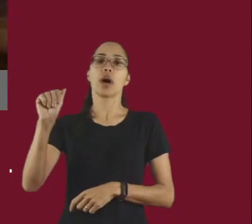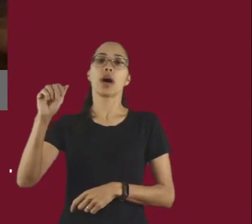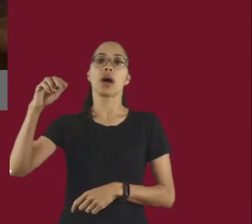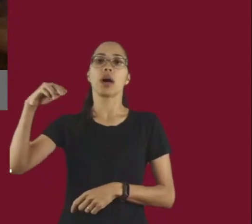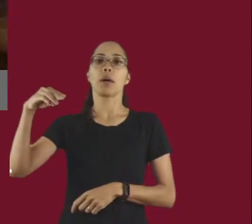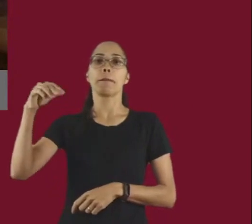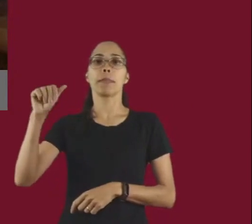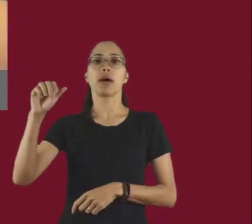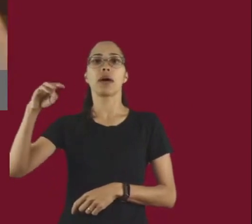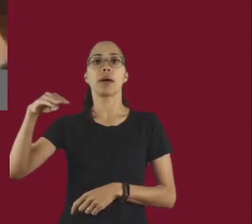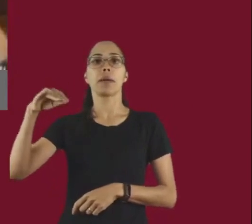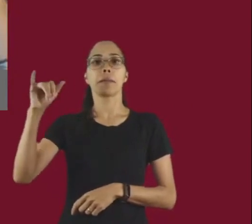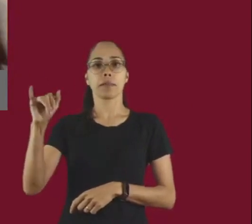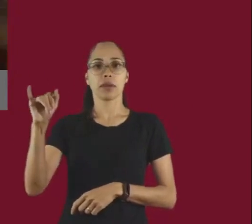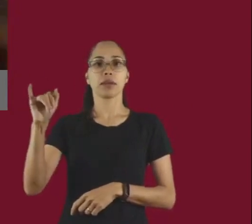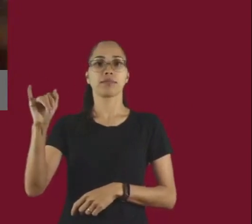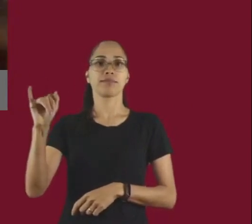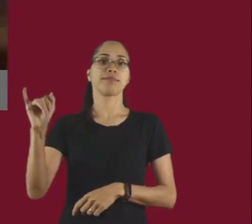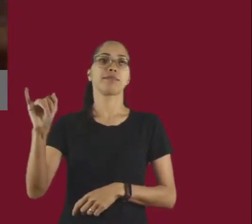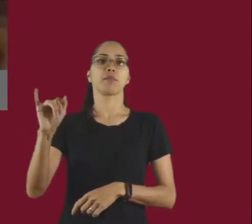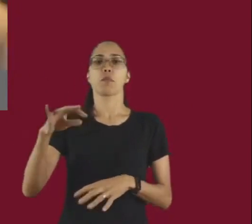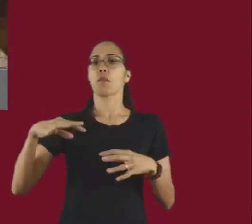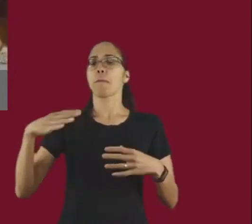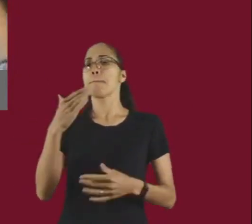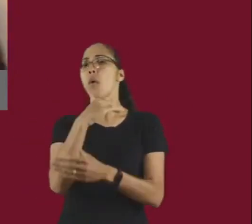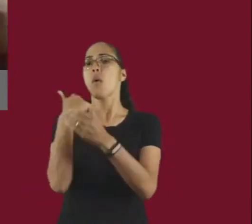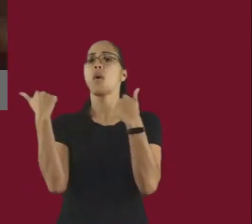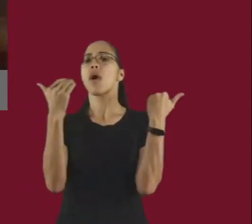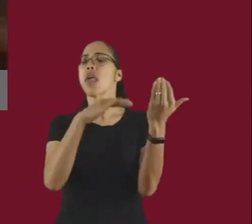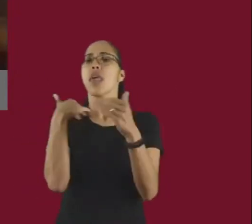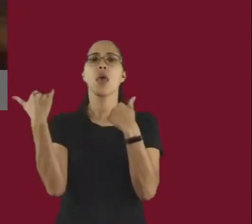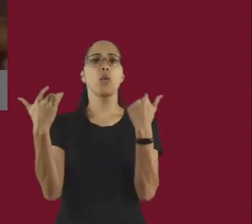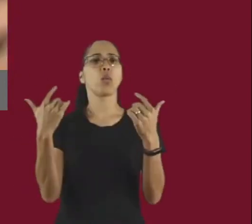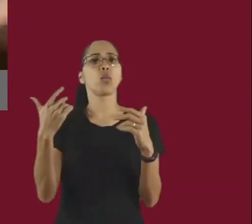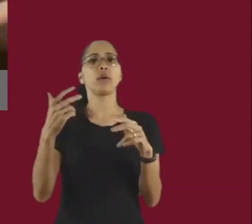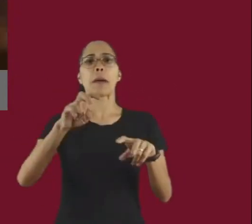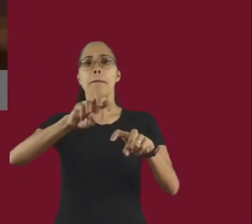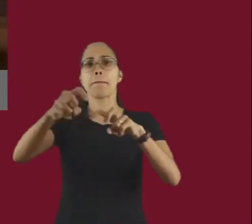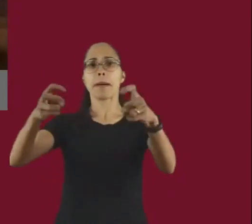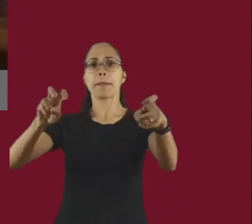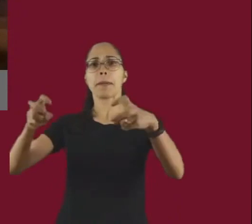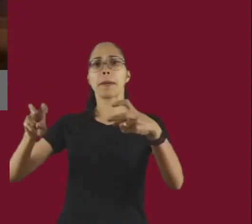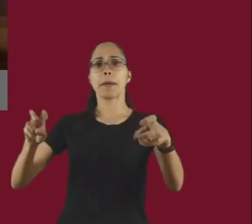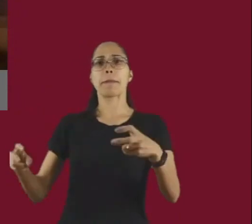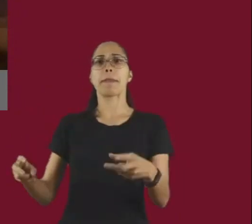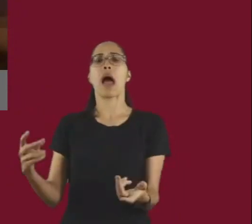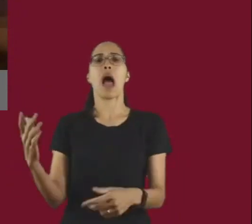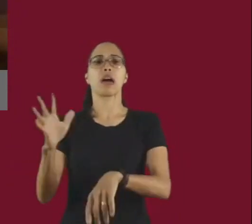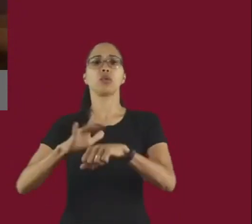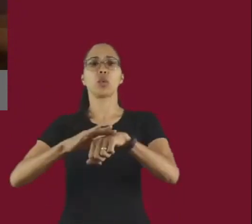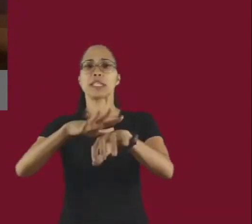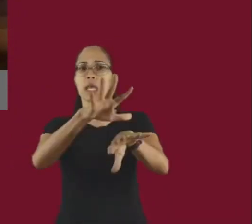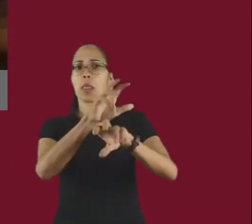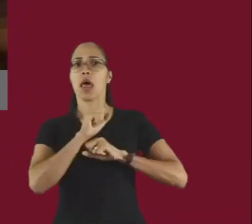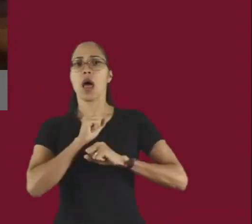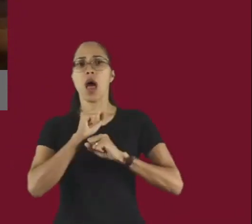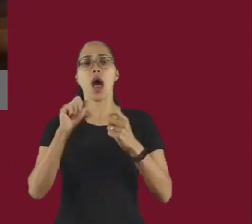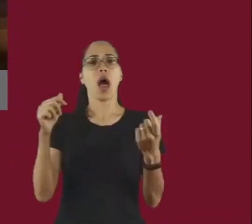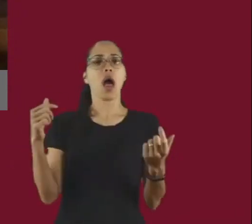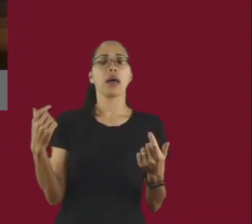voltando... A situação sanitária terrível, as pessoas morrendo de malária, isso continua acontecendo.